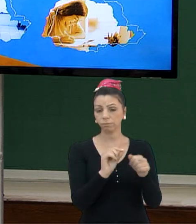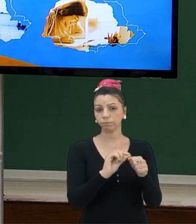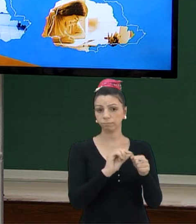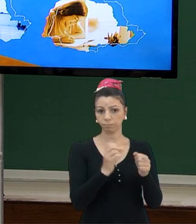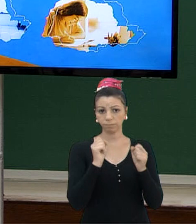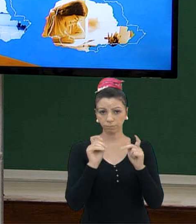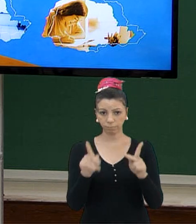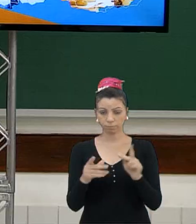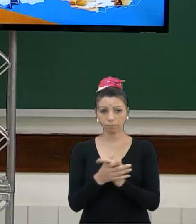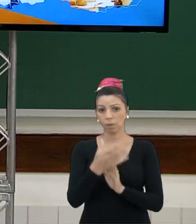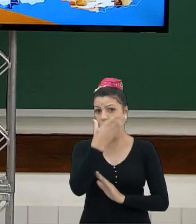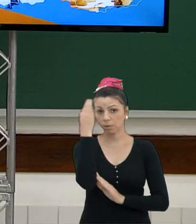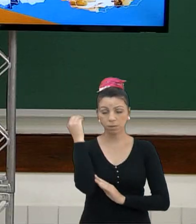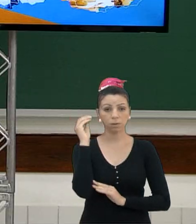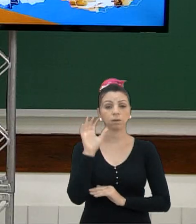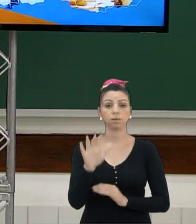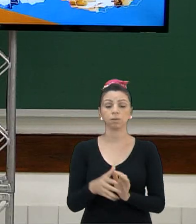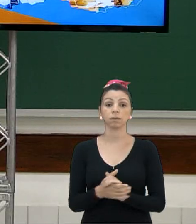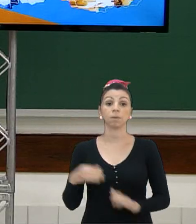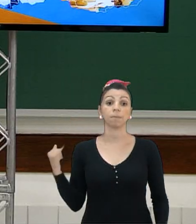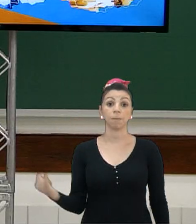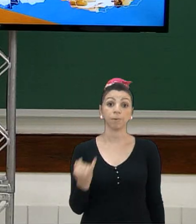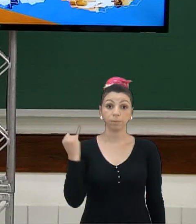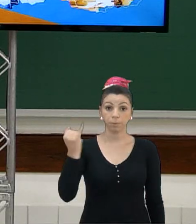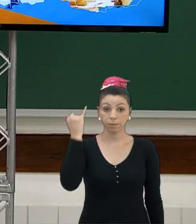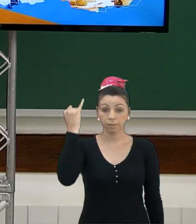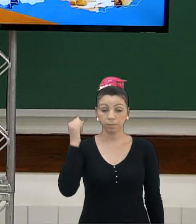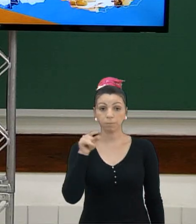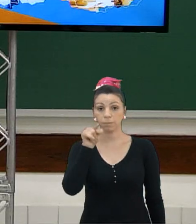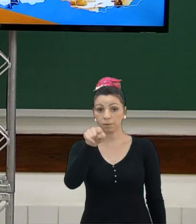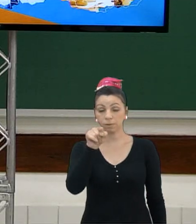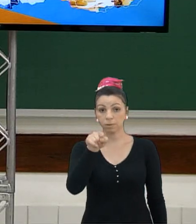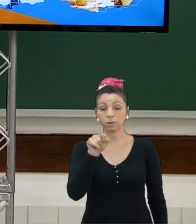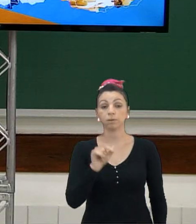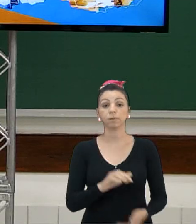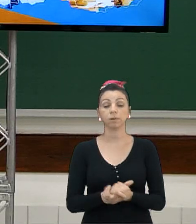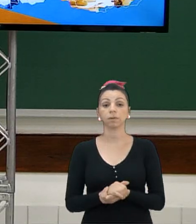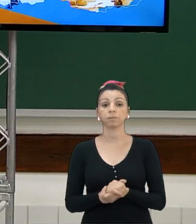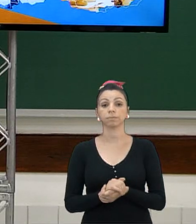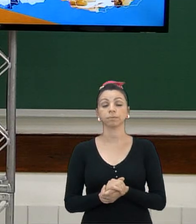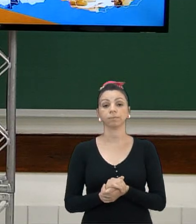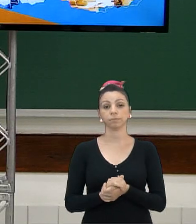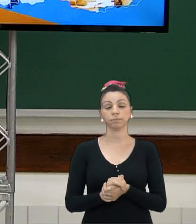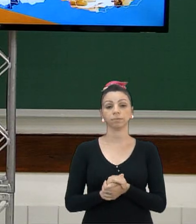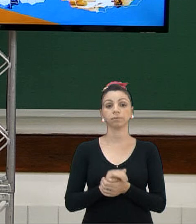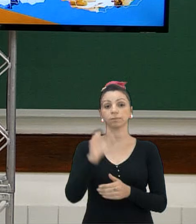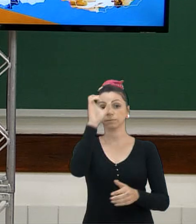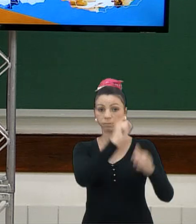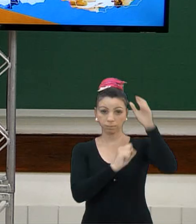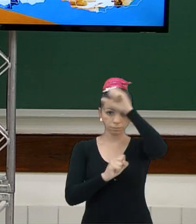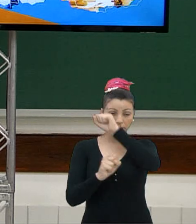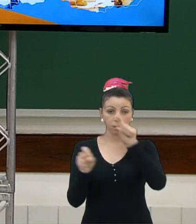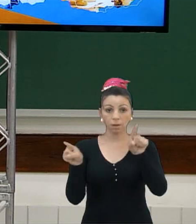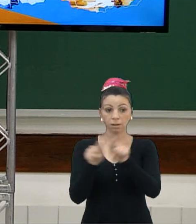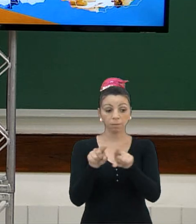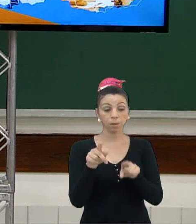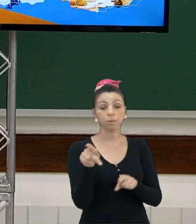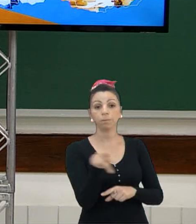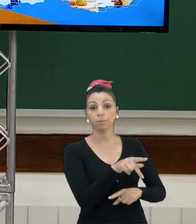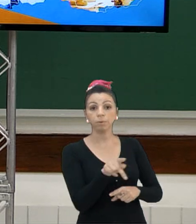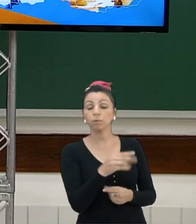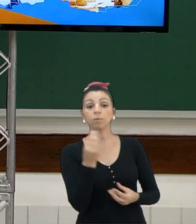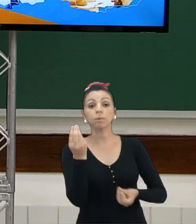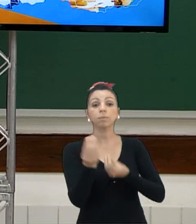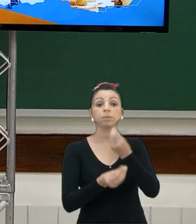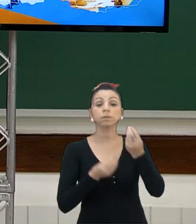fazer, ok? Não esqueçam disso, isso é muito importante, tanto para você aumentar o seu aprendizado, como também para os professores saberem